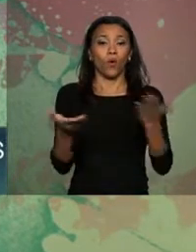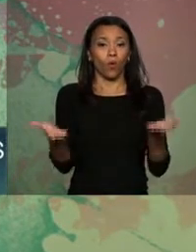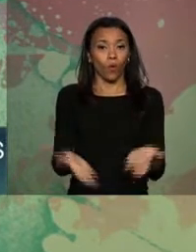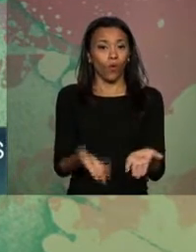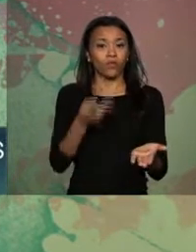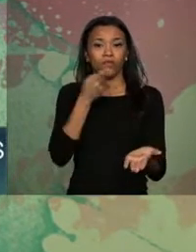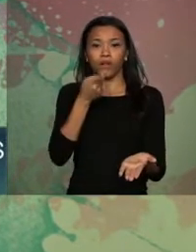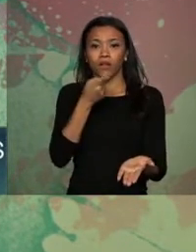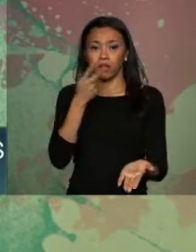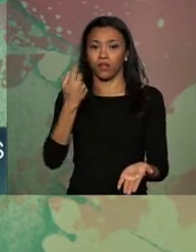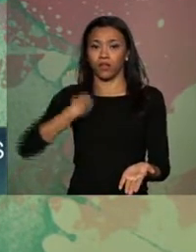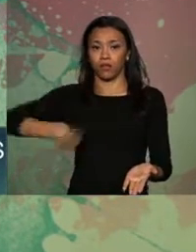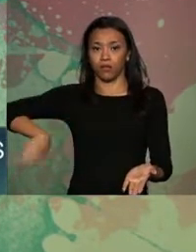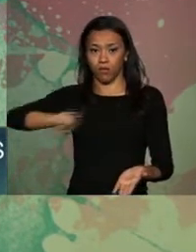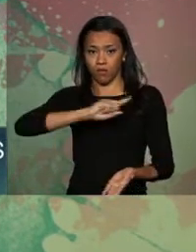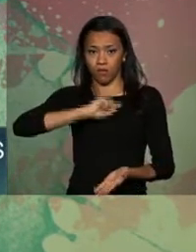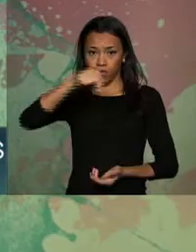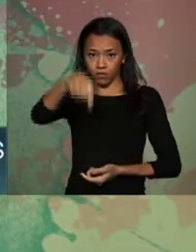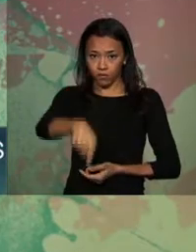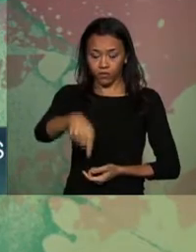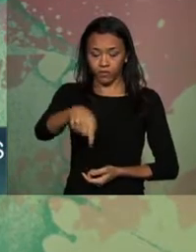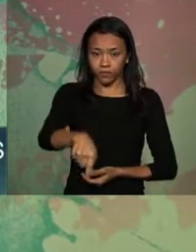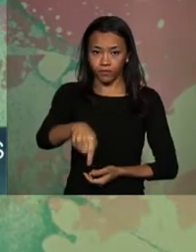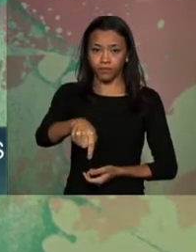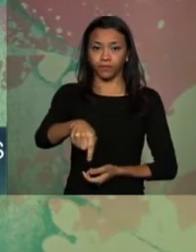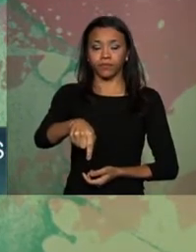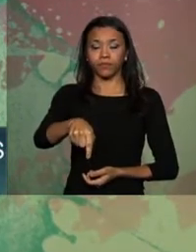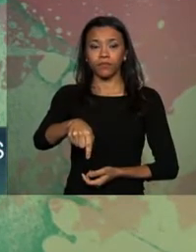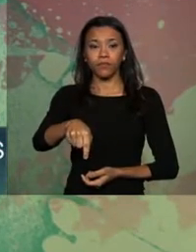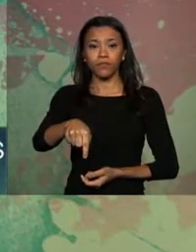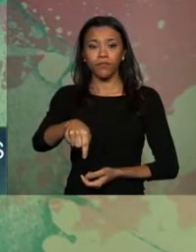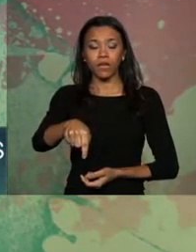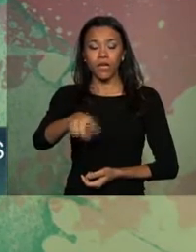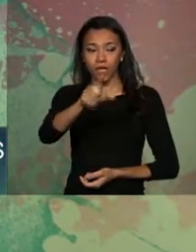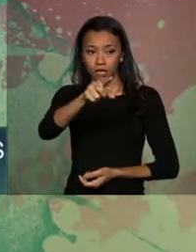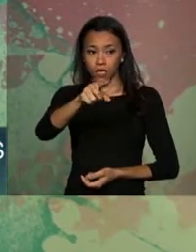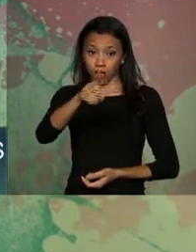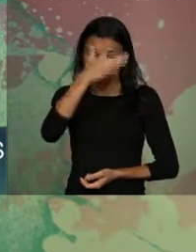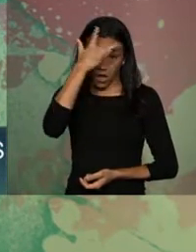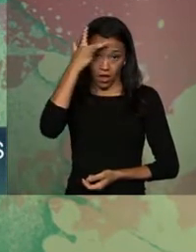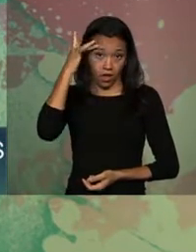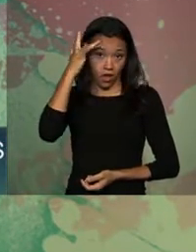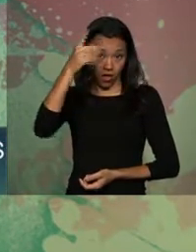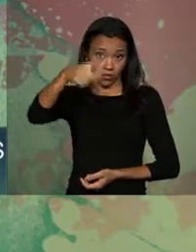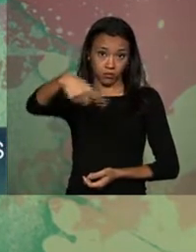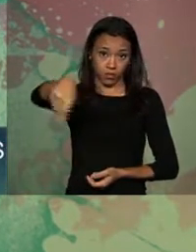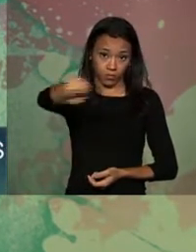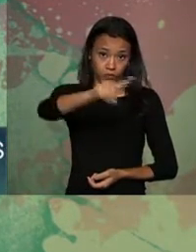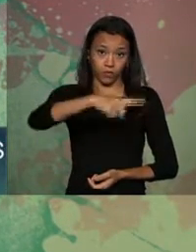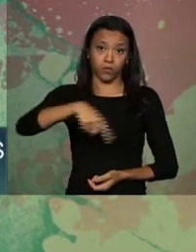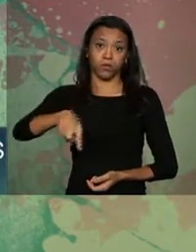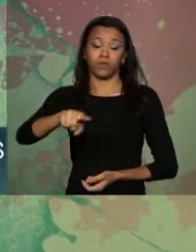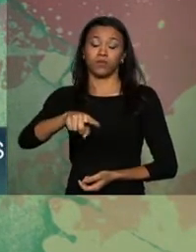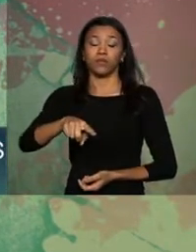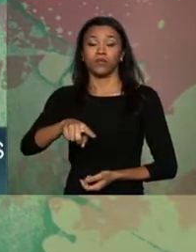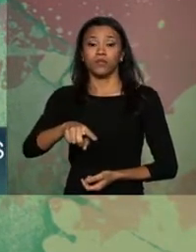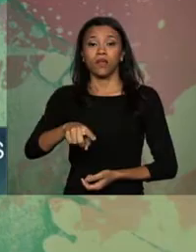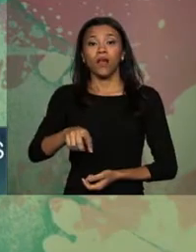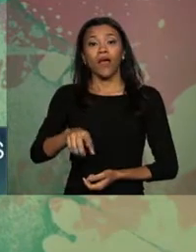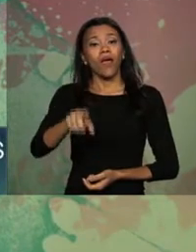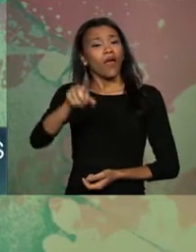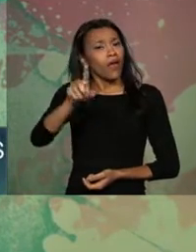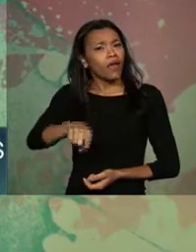nós estamos aqui e, em alguns momentos, as pessoas são